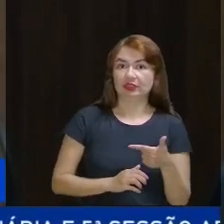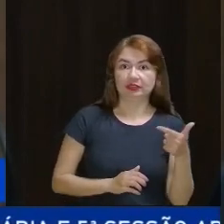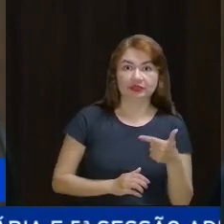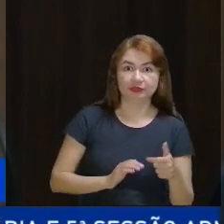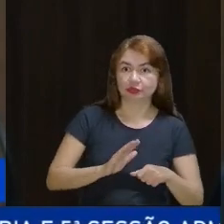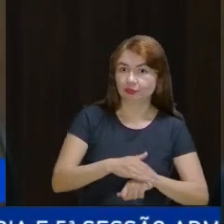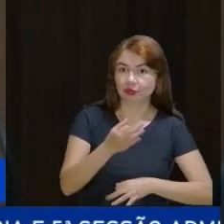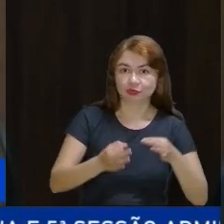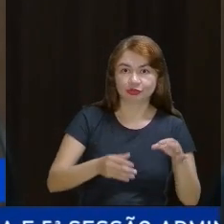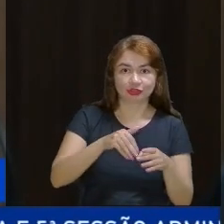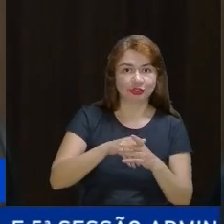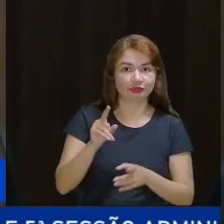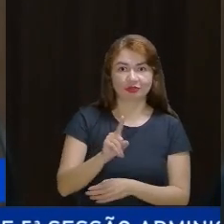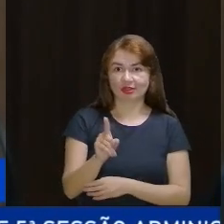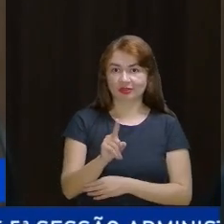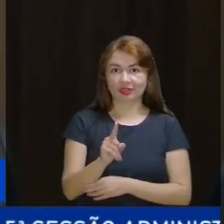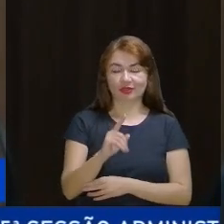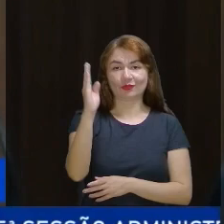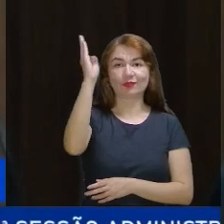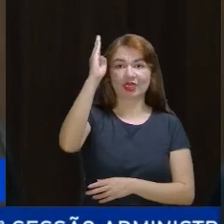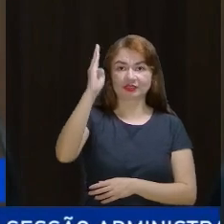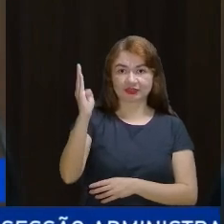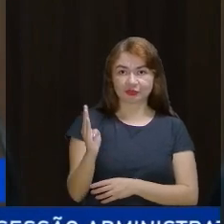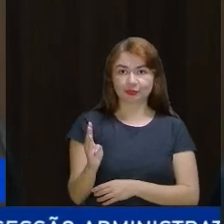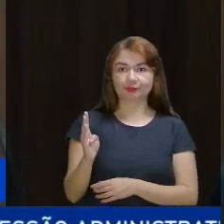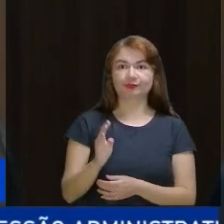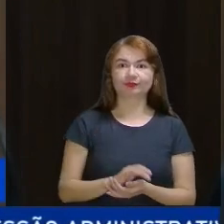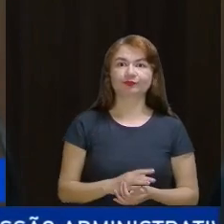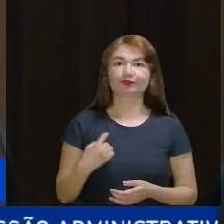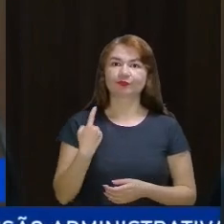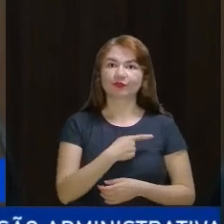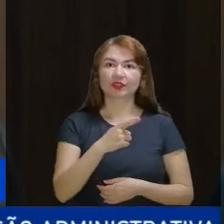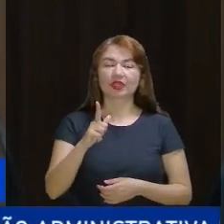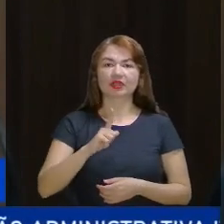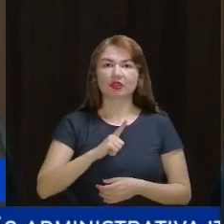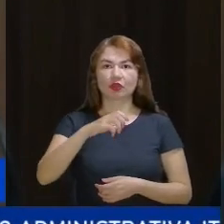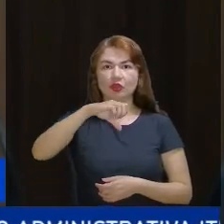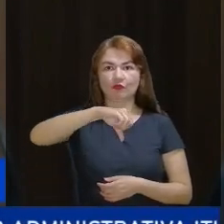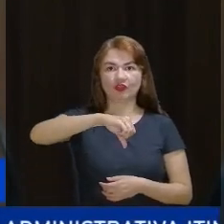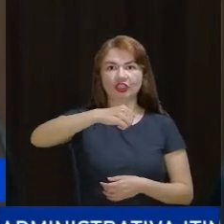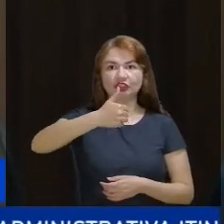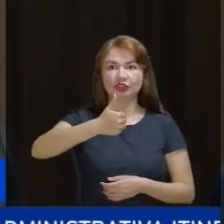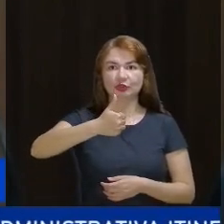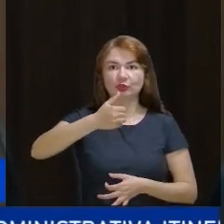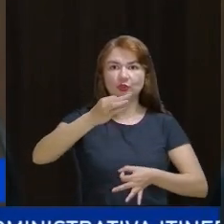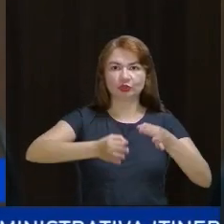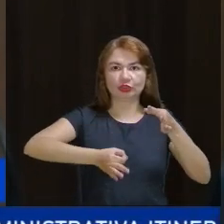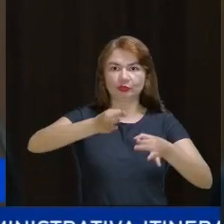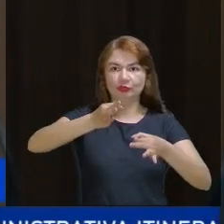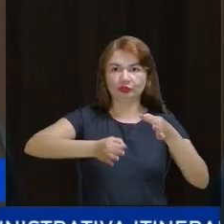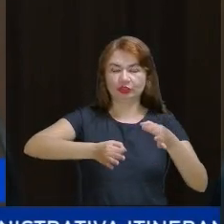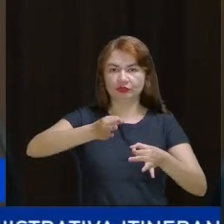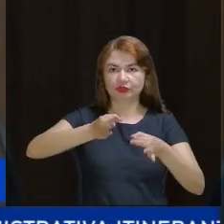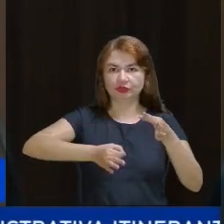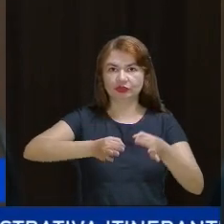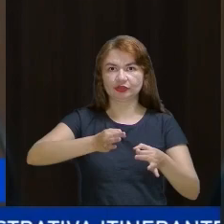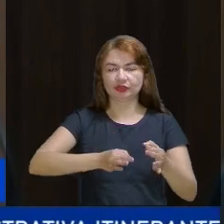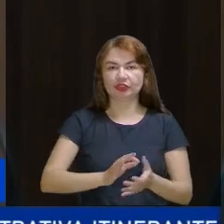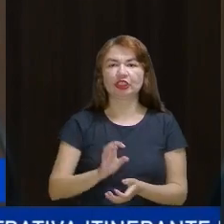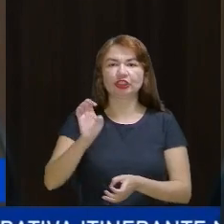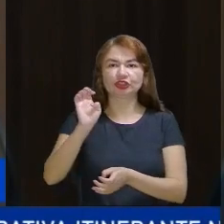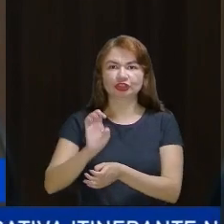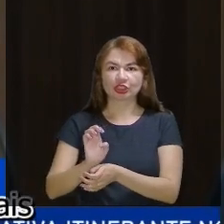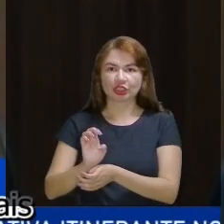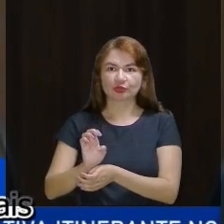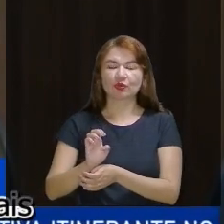eleitoral. O Brasil, nós possuímos 91 tribunais, dentre tribunais estaduais de